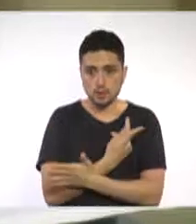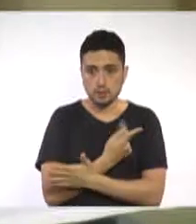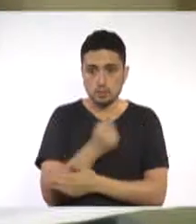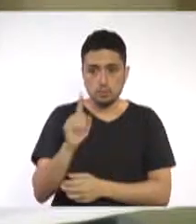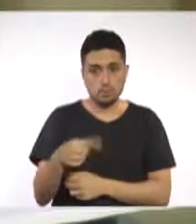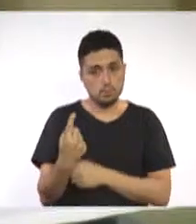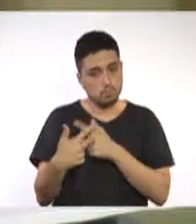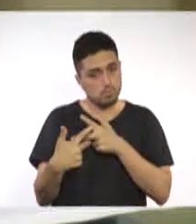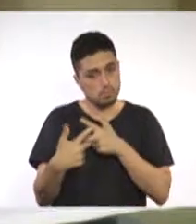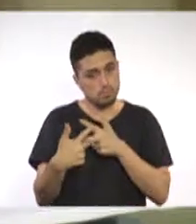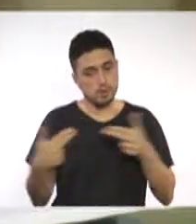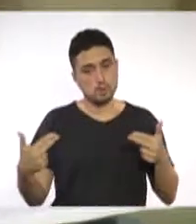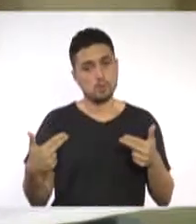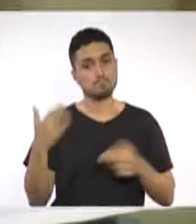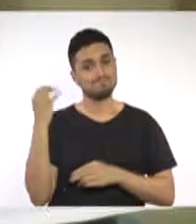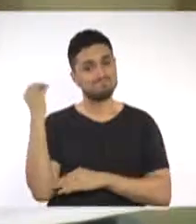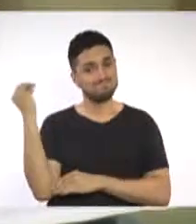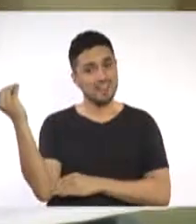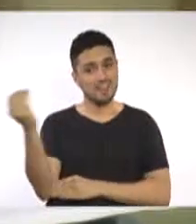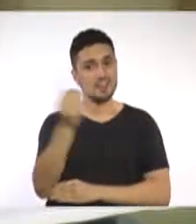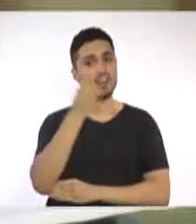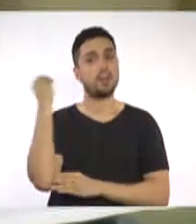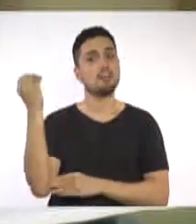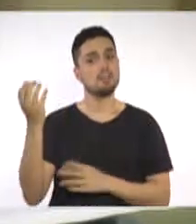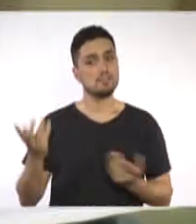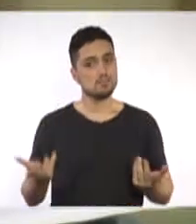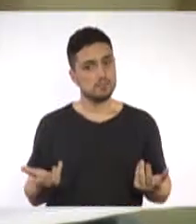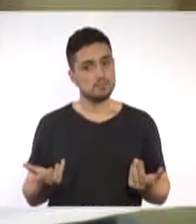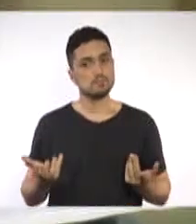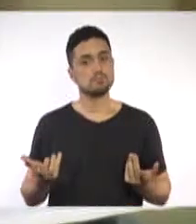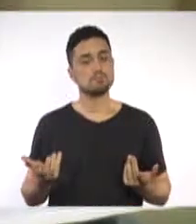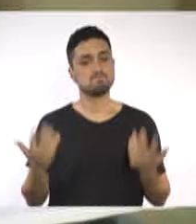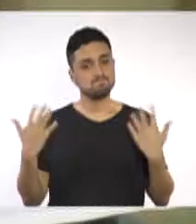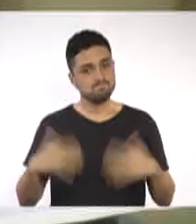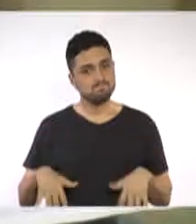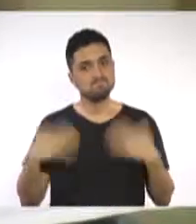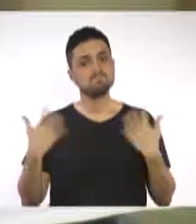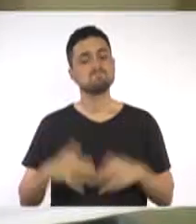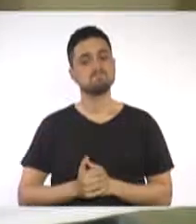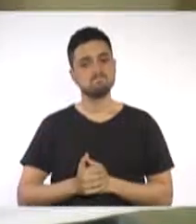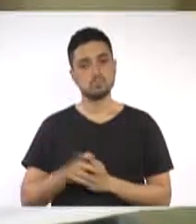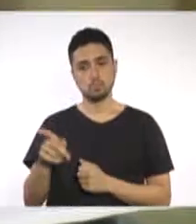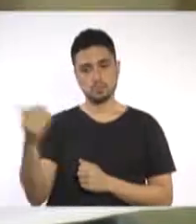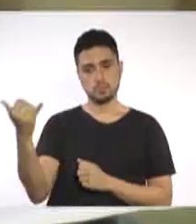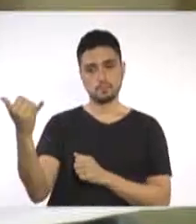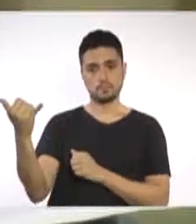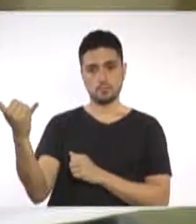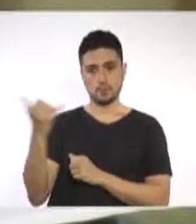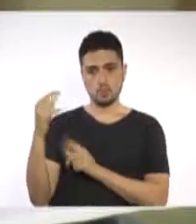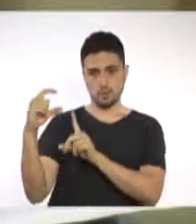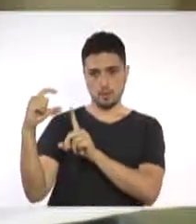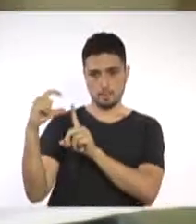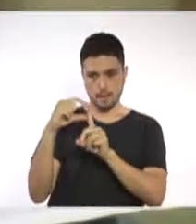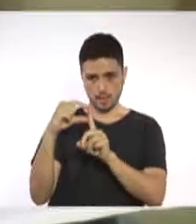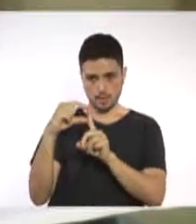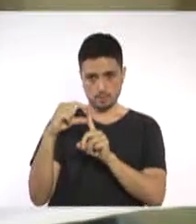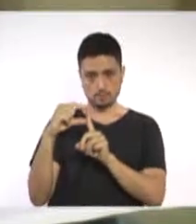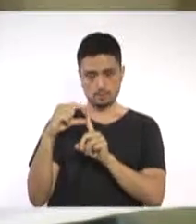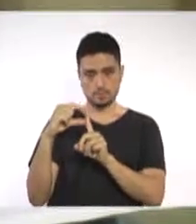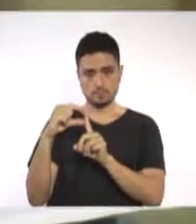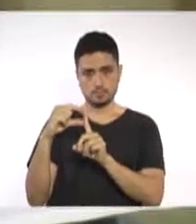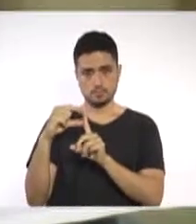extraordinário e gravíssimo, usando o termo que Vossa Excelência usou, e